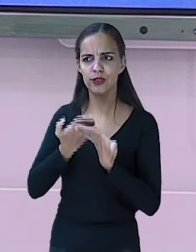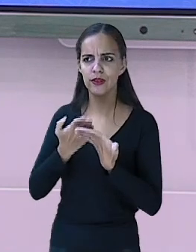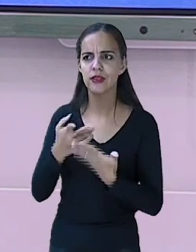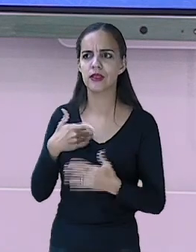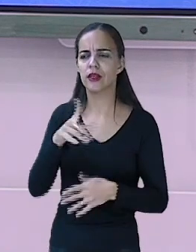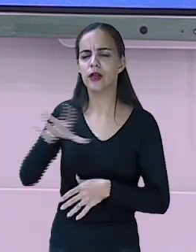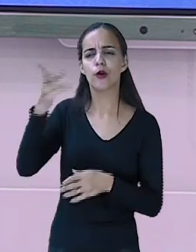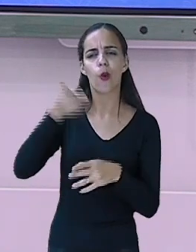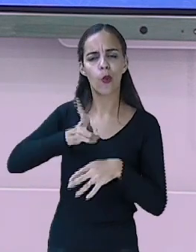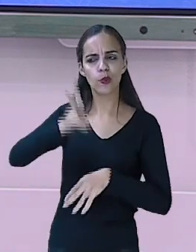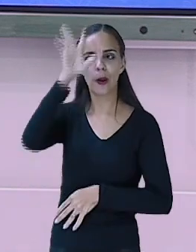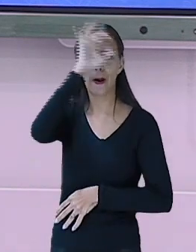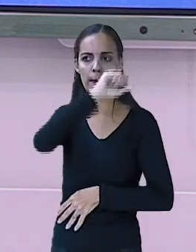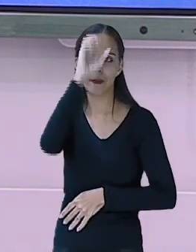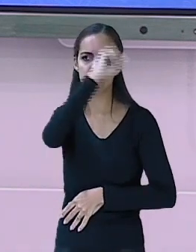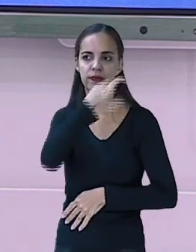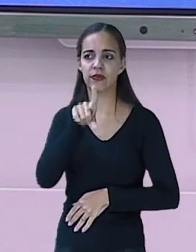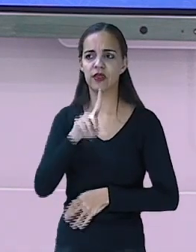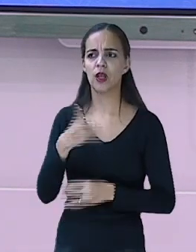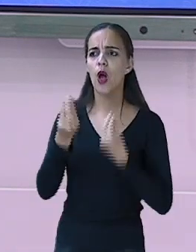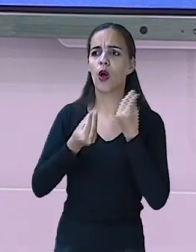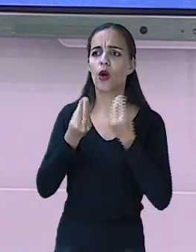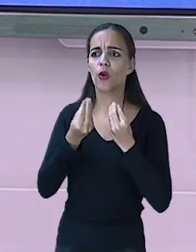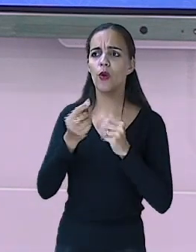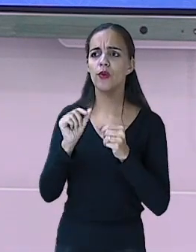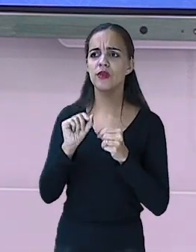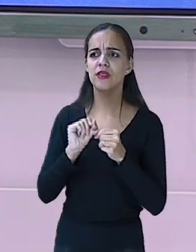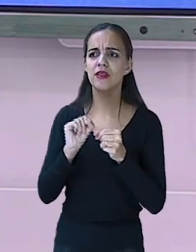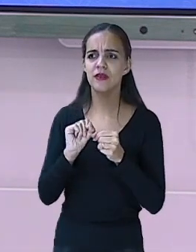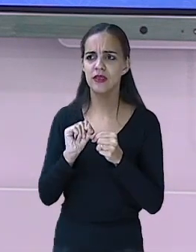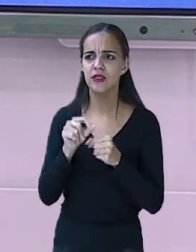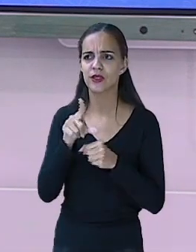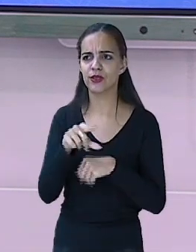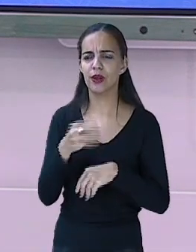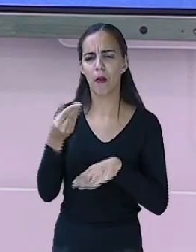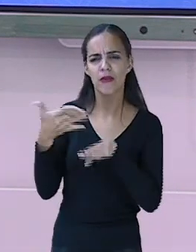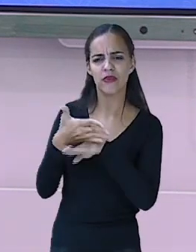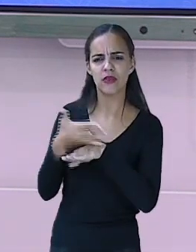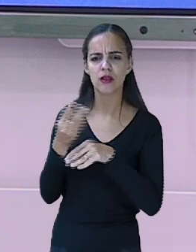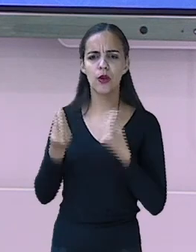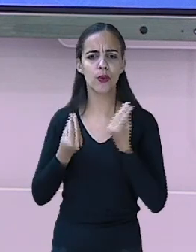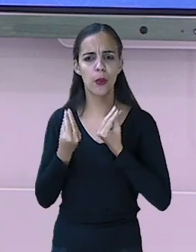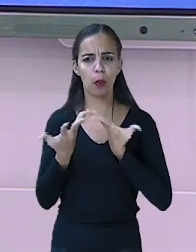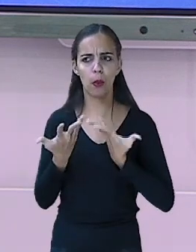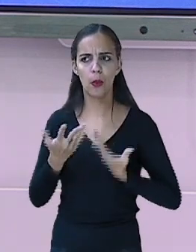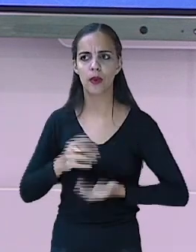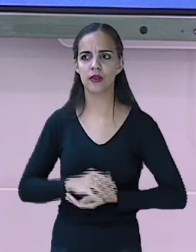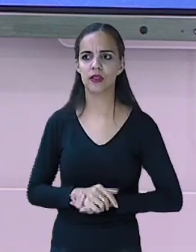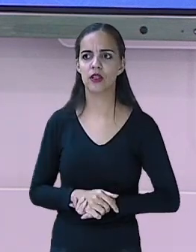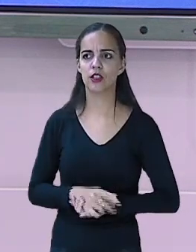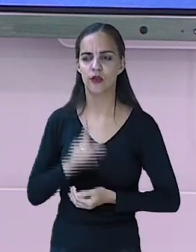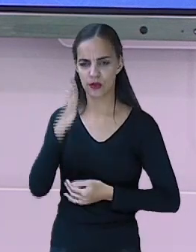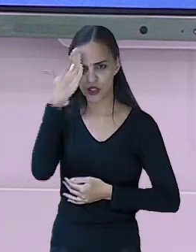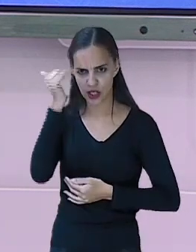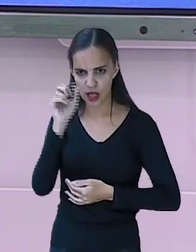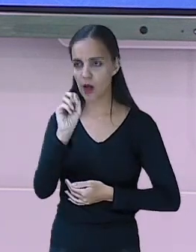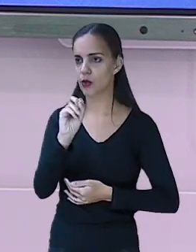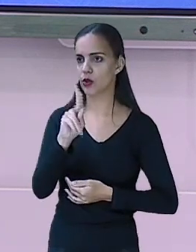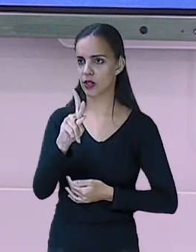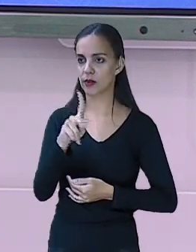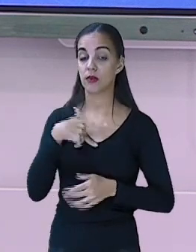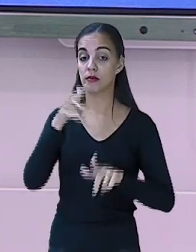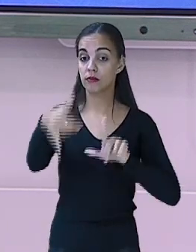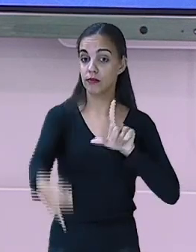continue aprendendo como que você fará esse acesso você já sabe ótimo